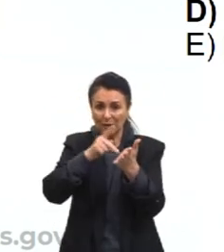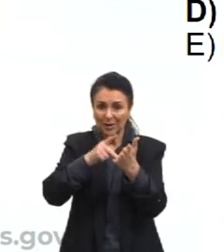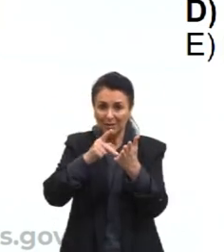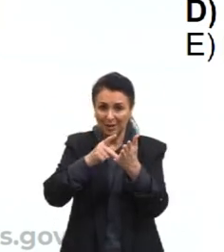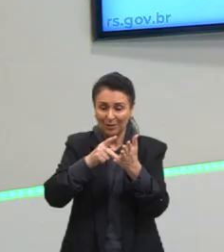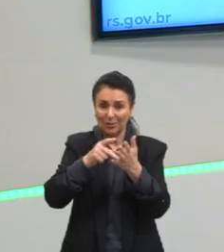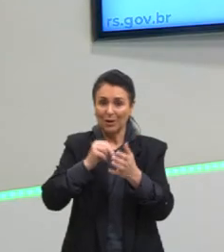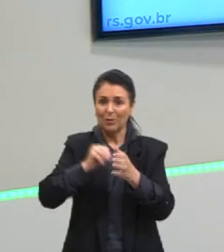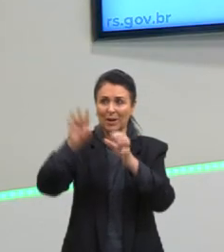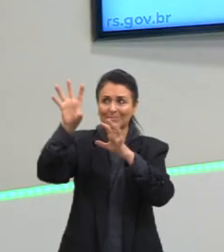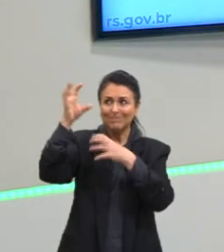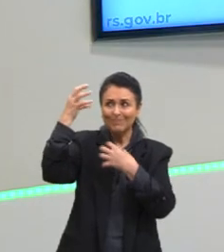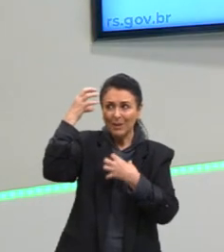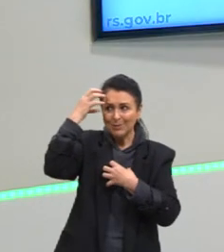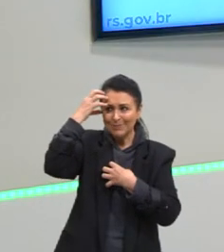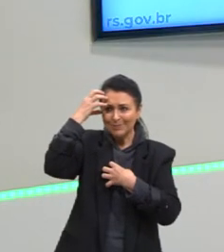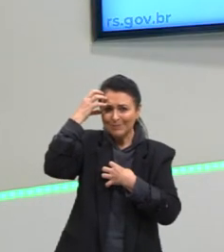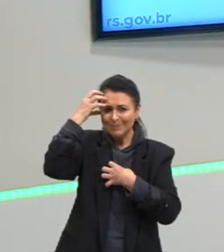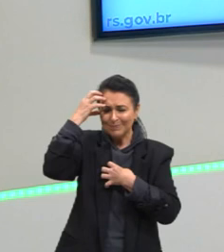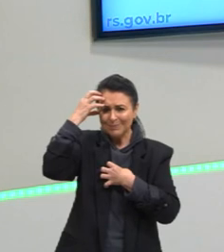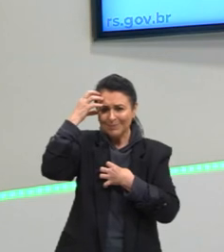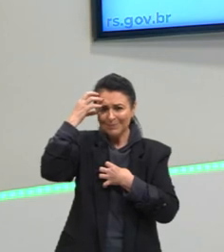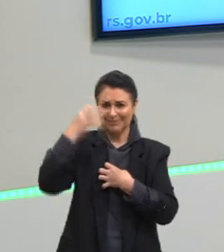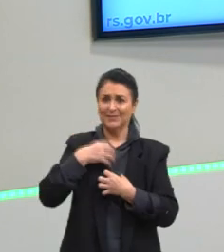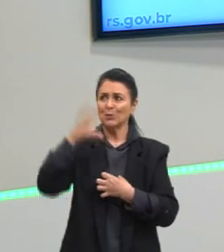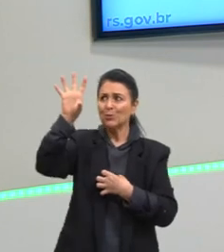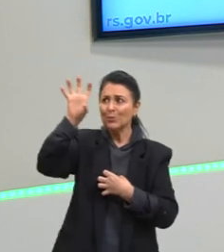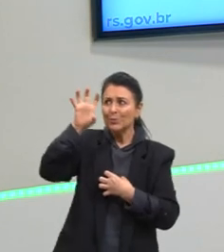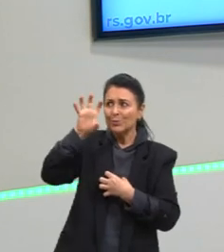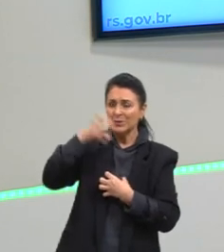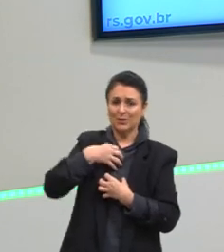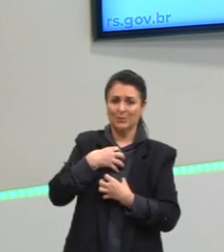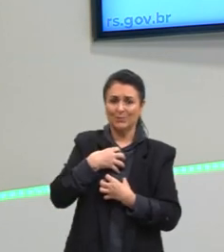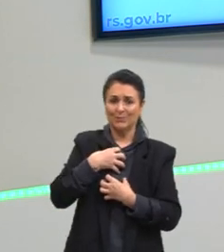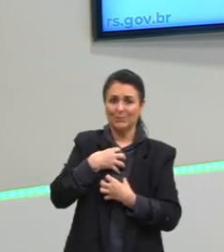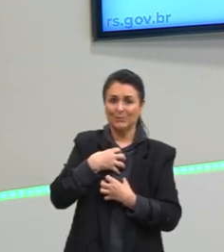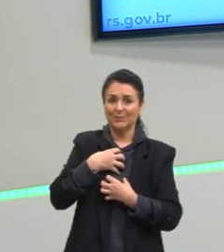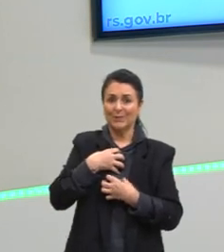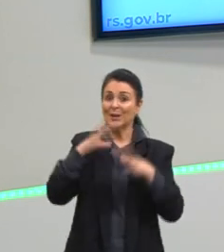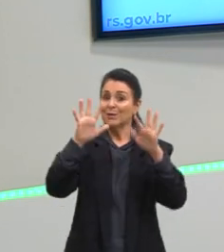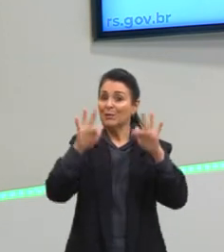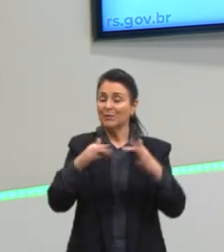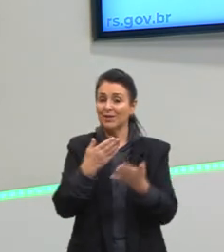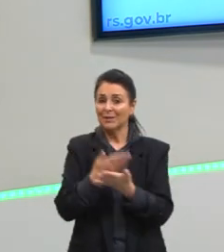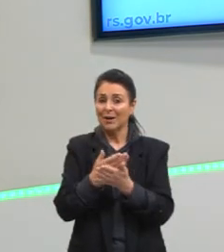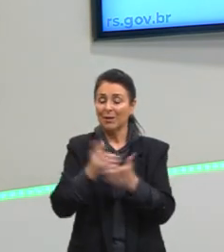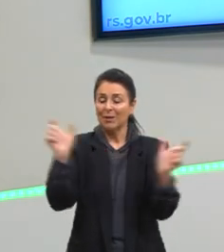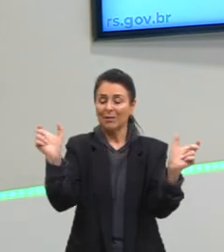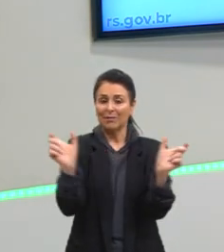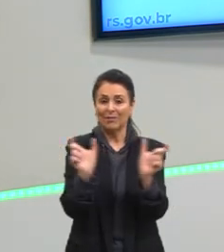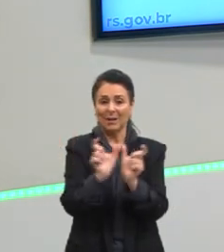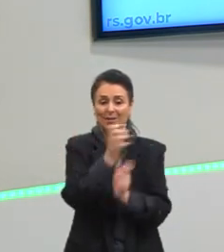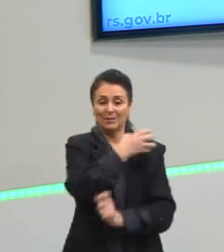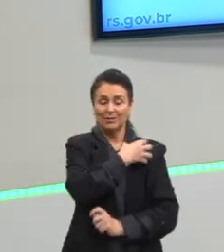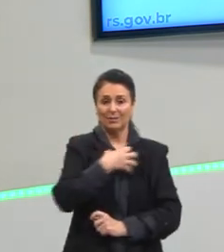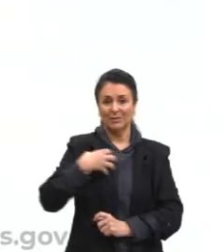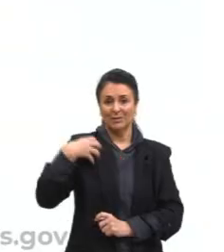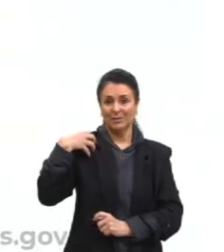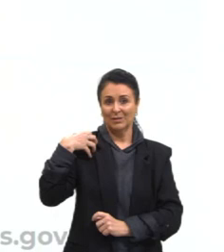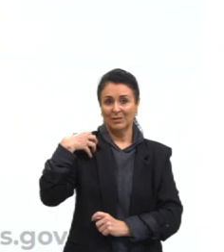guarde isso aparecer na questão a intuição eu posso que a senhora alguma frase do Aristóteles